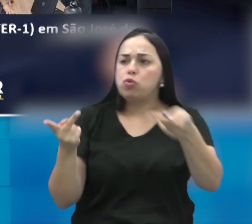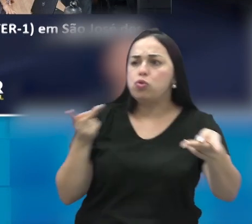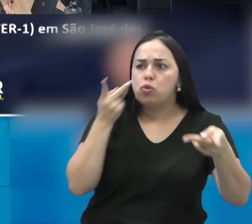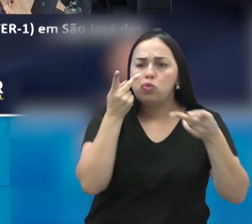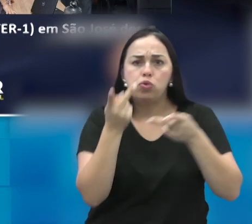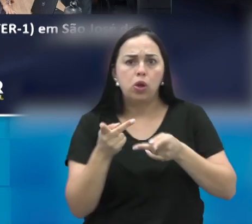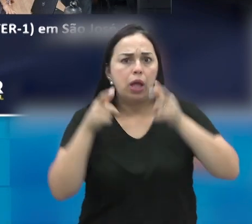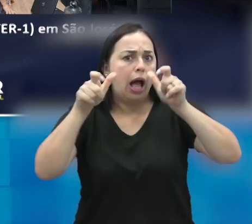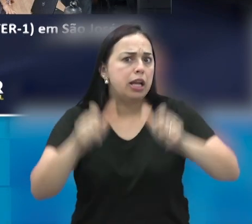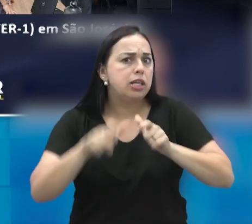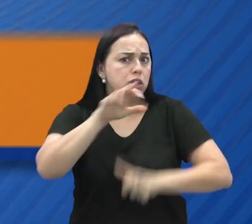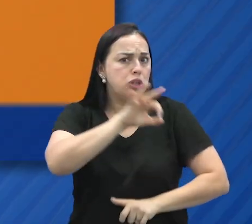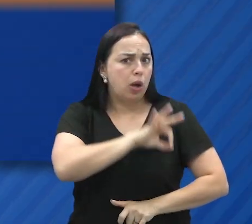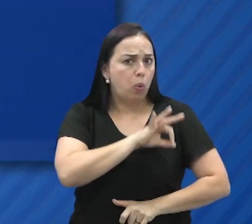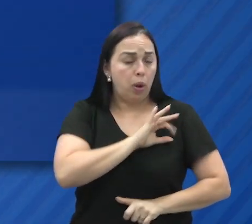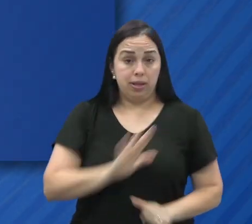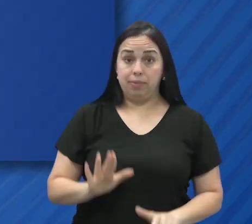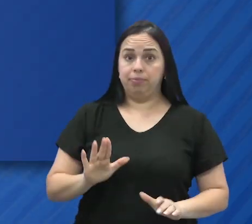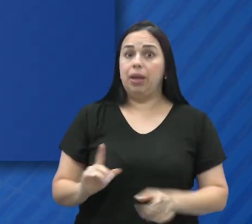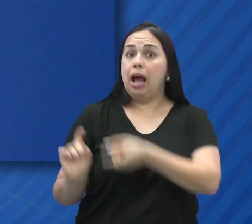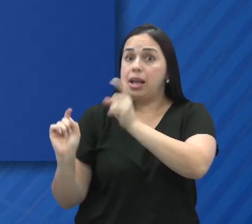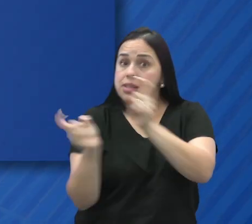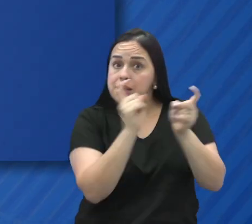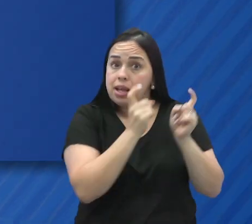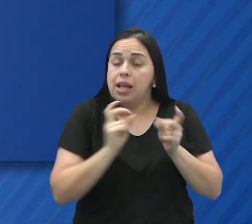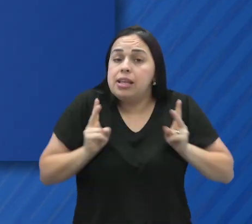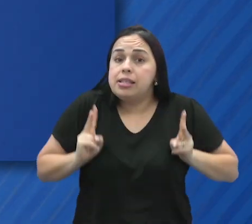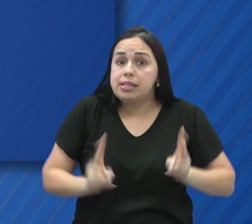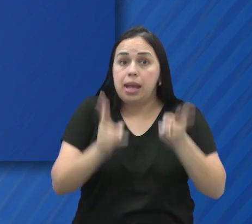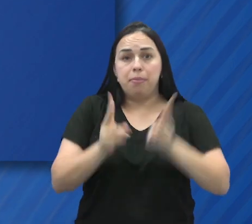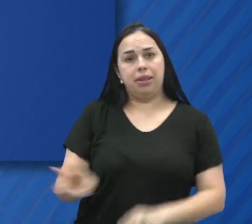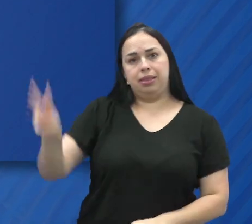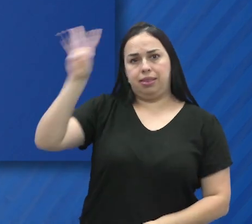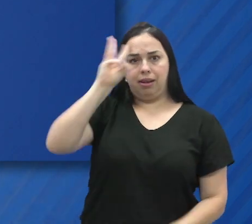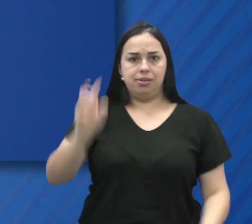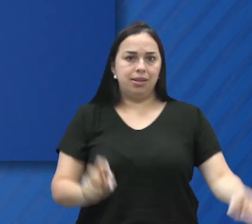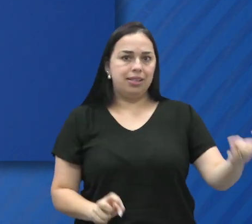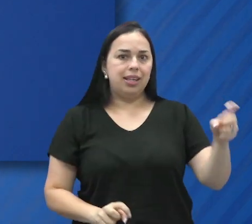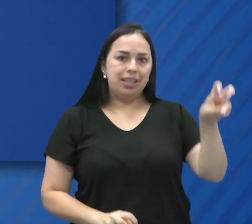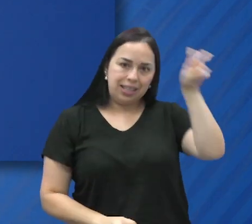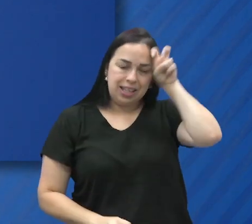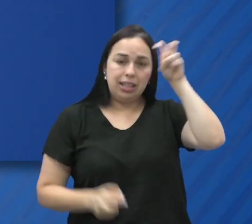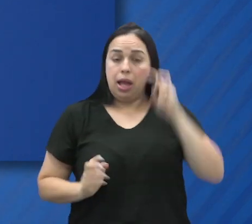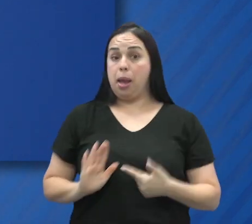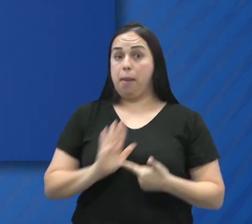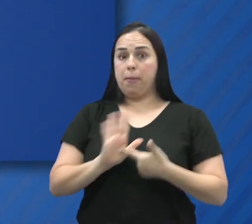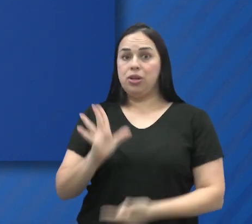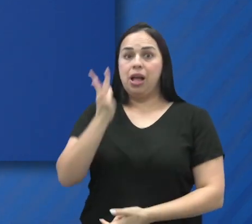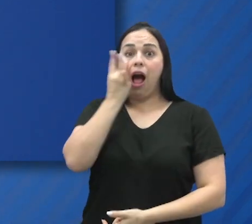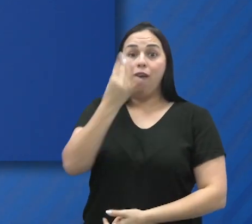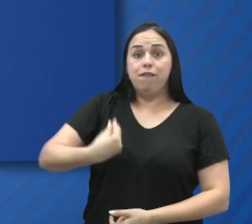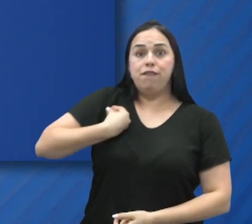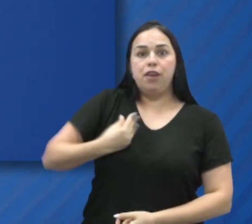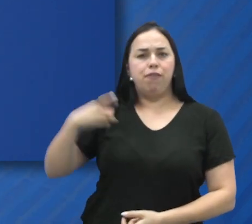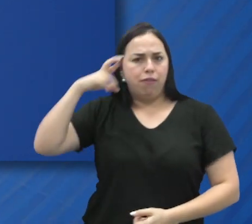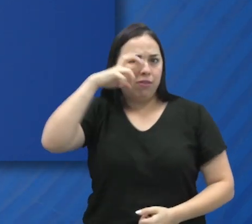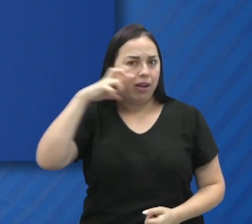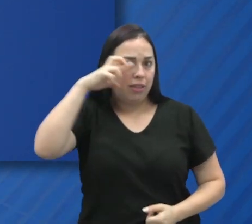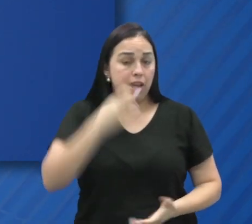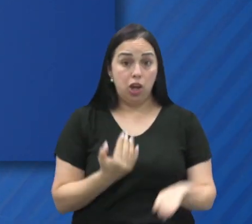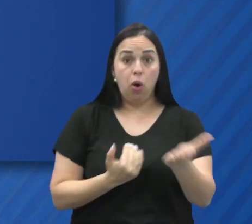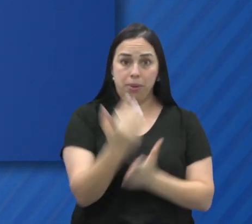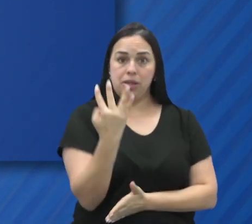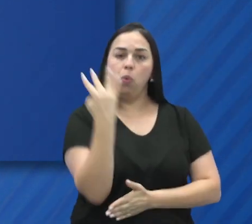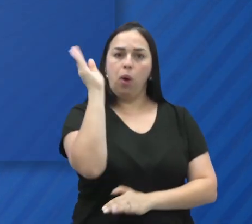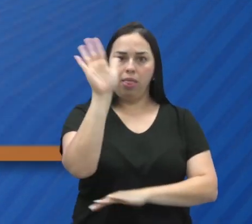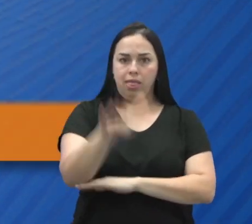de segurança de São José. As sessões da Câmara são realizadas todas as terças e quintas, com transmissão ao vivo, a partir das 4 horas